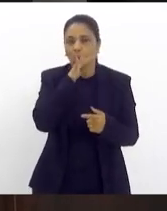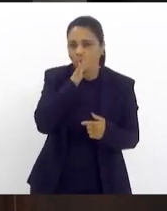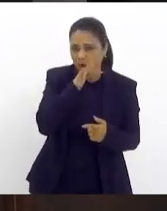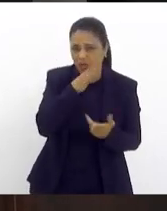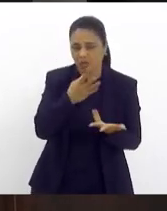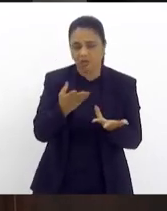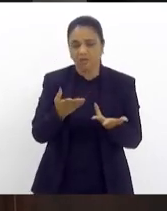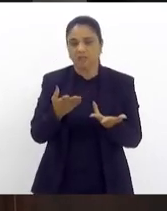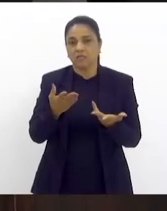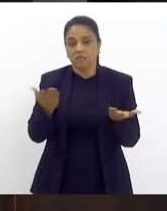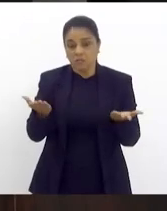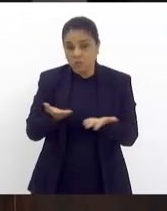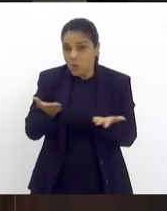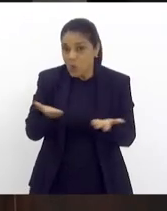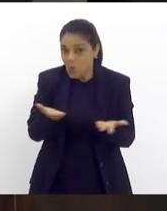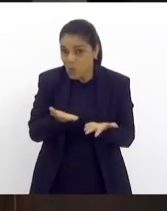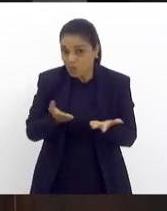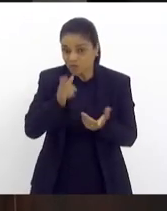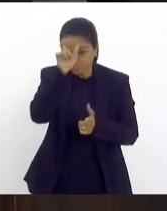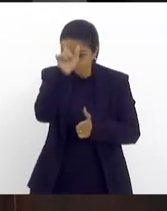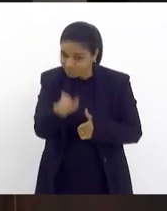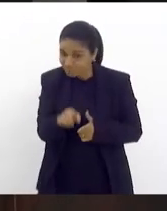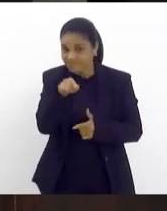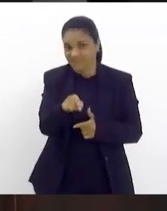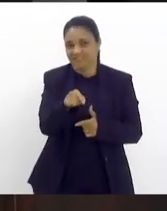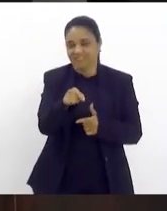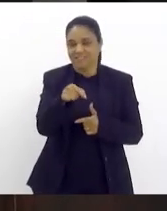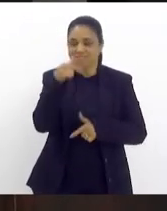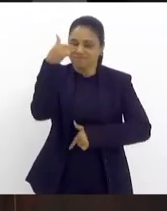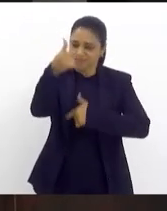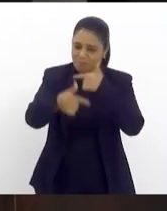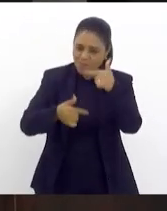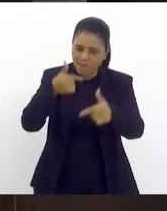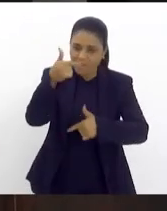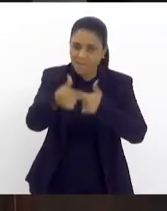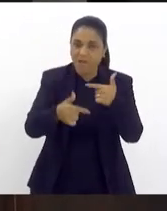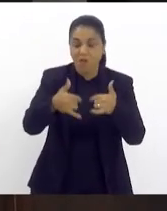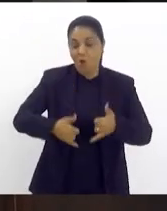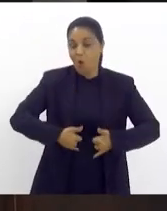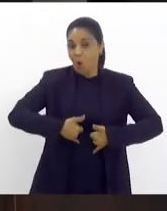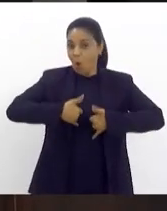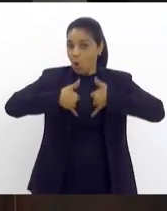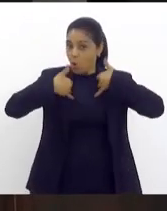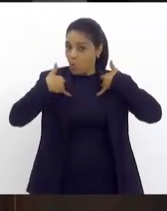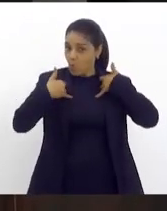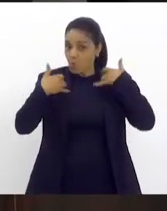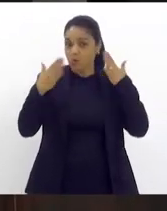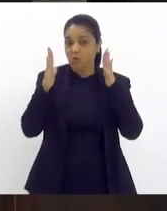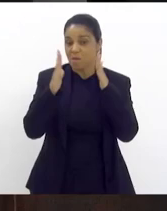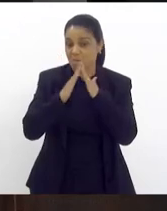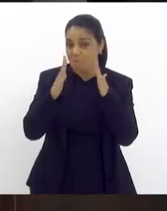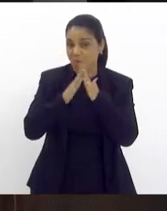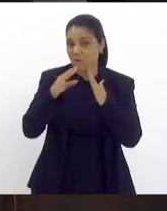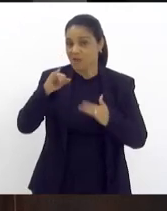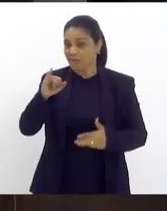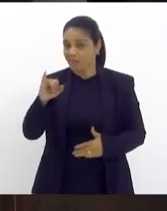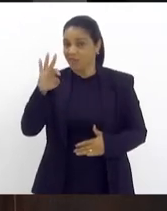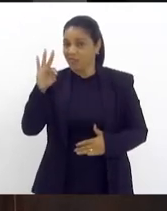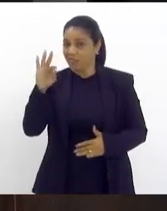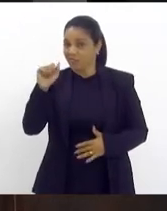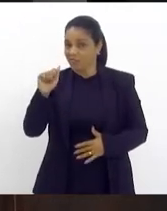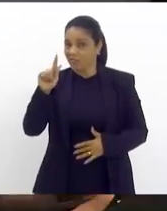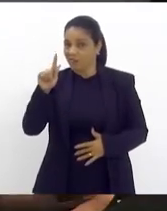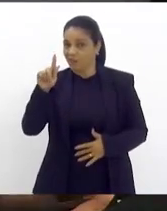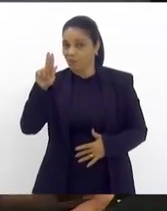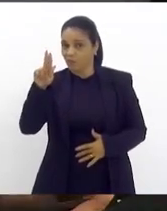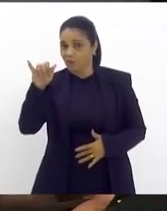o cidadão de Itaguaí tem orgulho de falar que mora em Itaguaí, numa cidade hoje que tem uma gestão